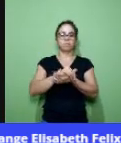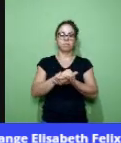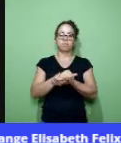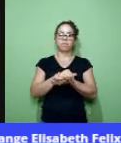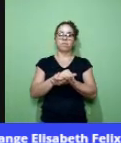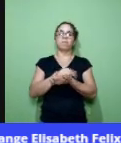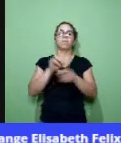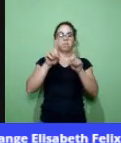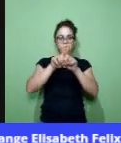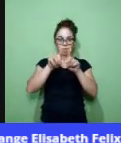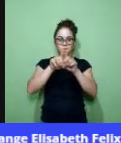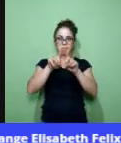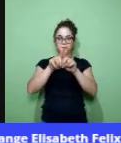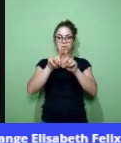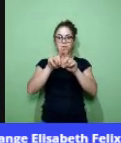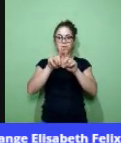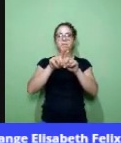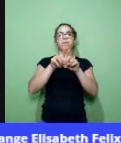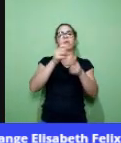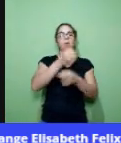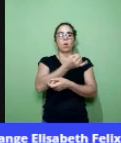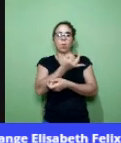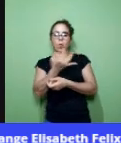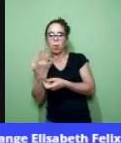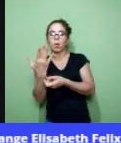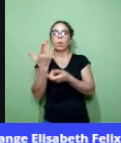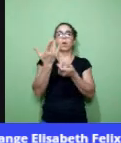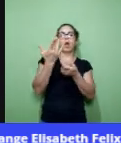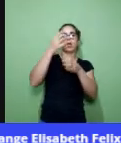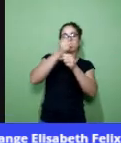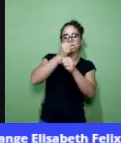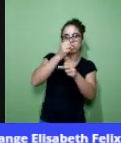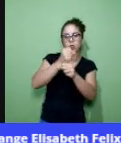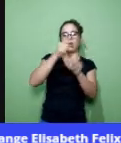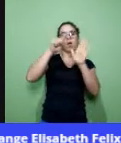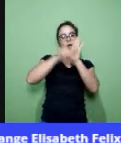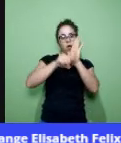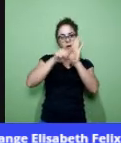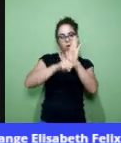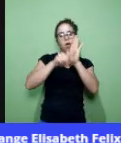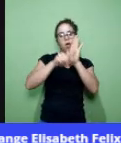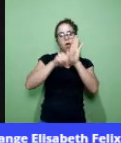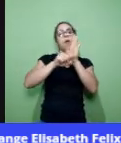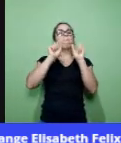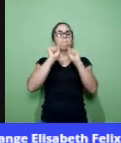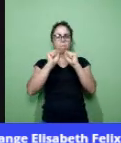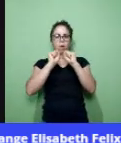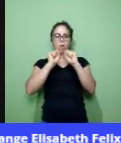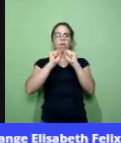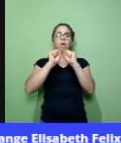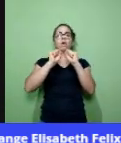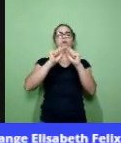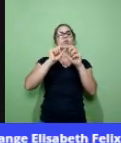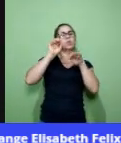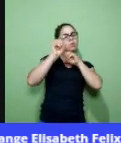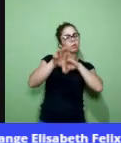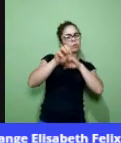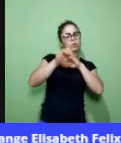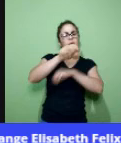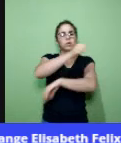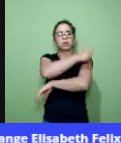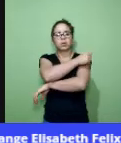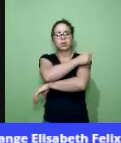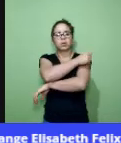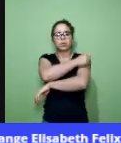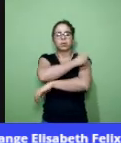7, aí a quantidade de 7, né? Você pode trabalhar aqui quantidade,